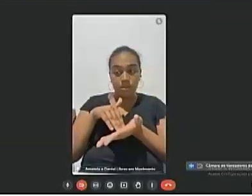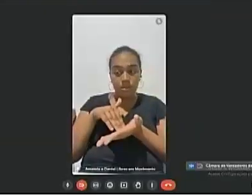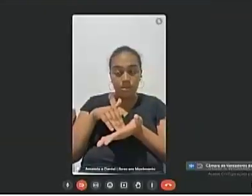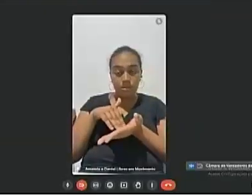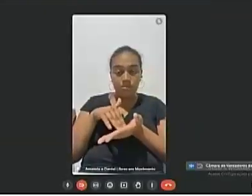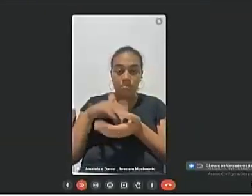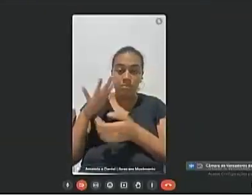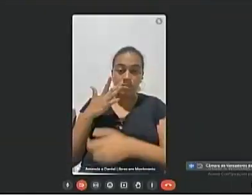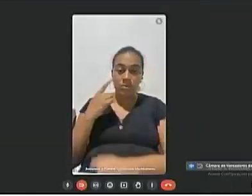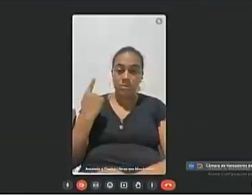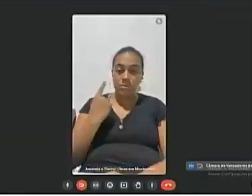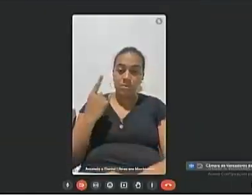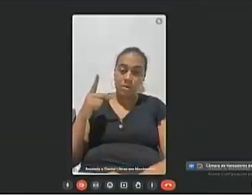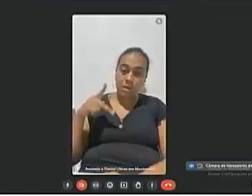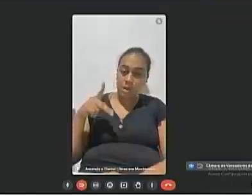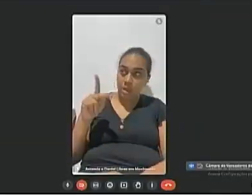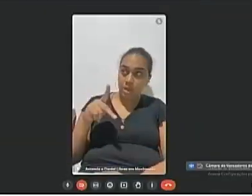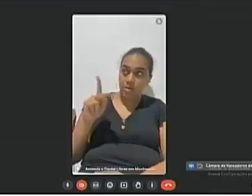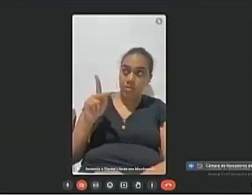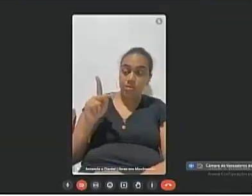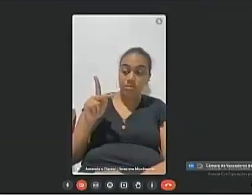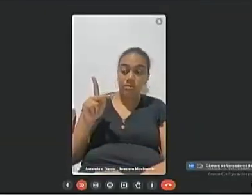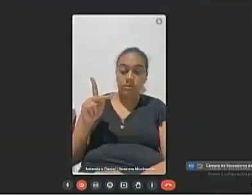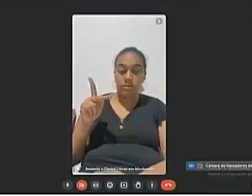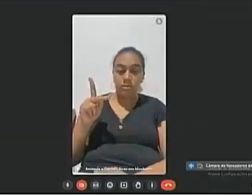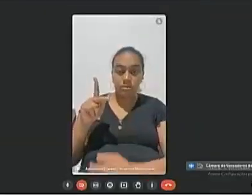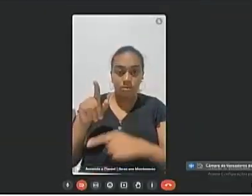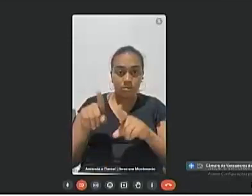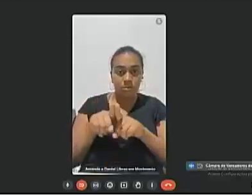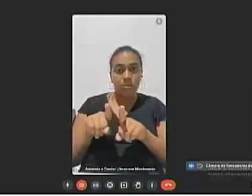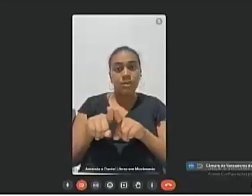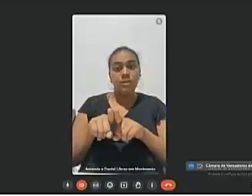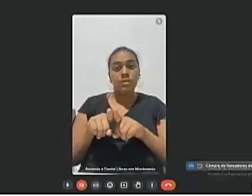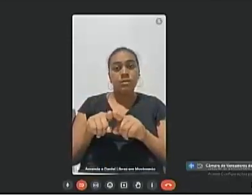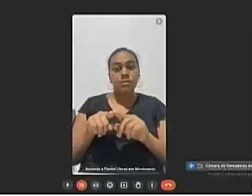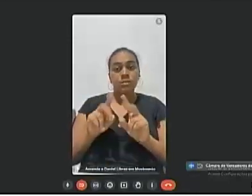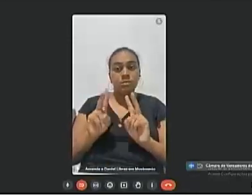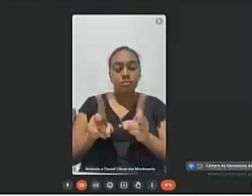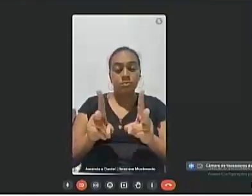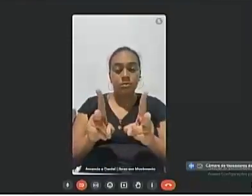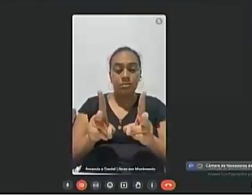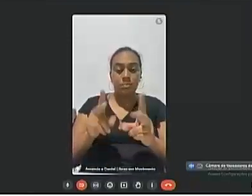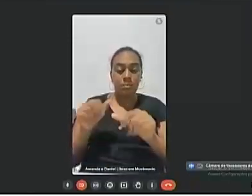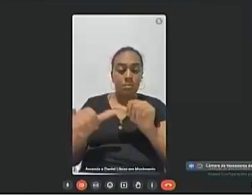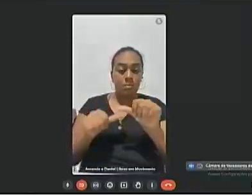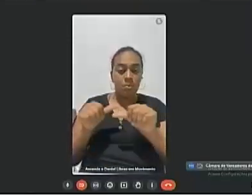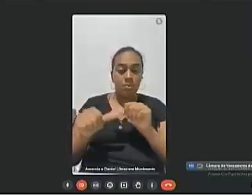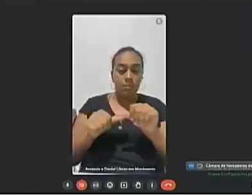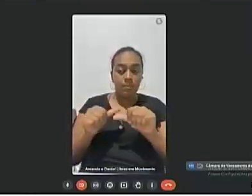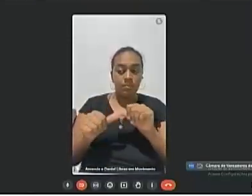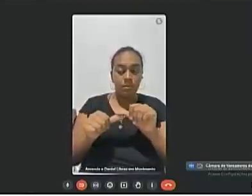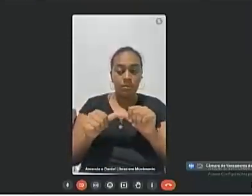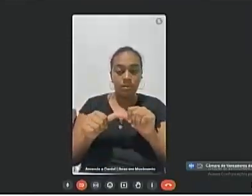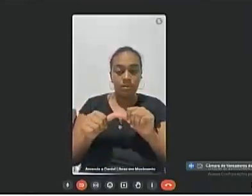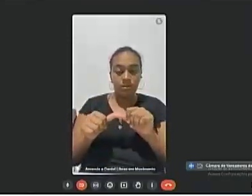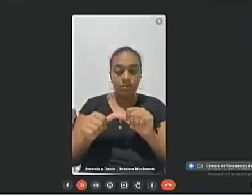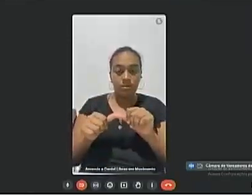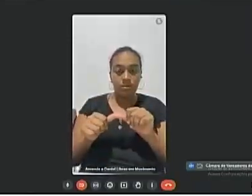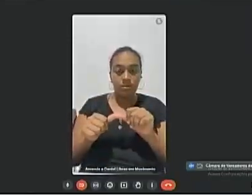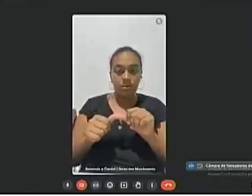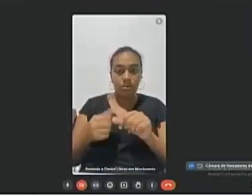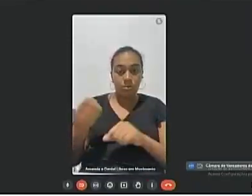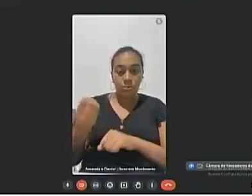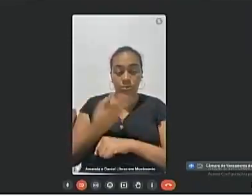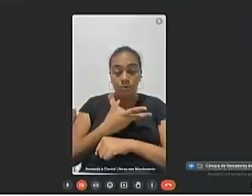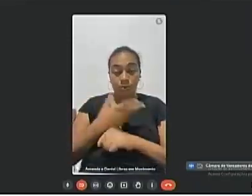de 1 quilômetro acima da curva, em direção à Ponte de Arcos, se fosse removido parte desse morro natural